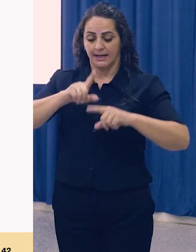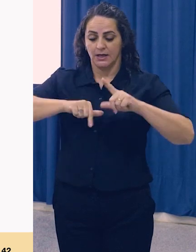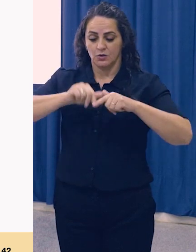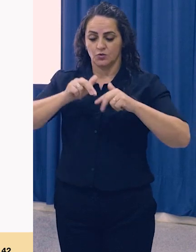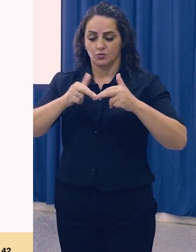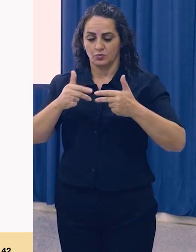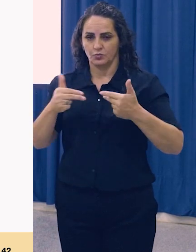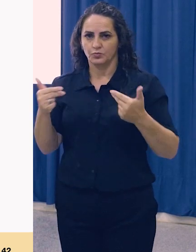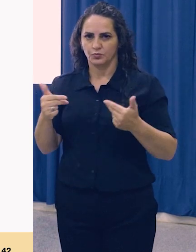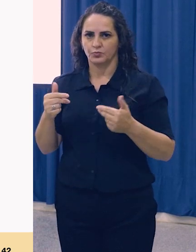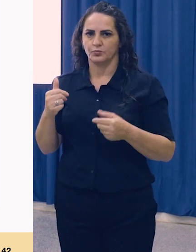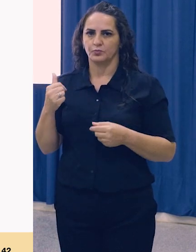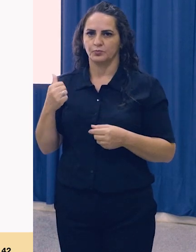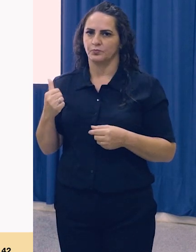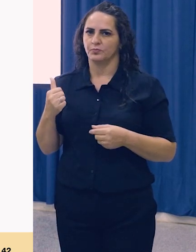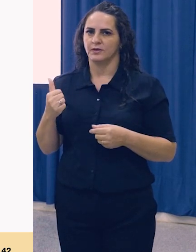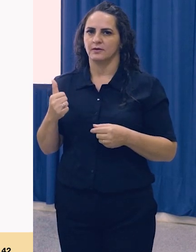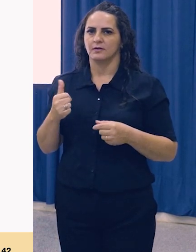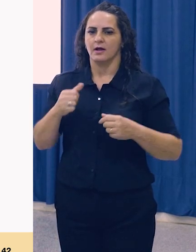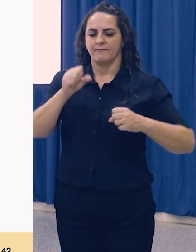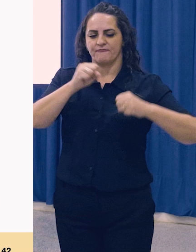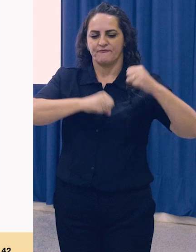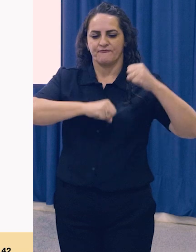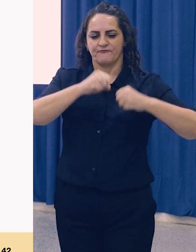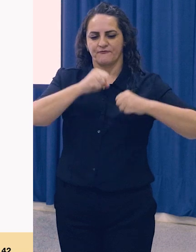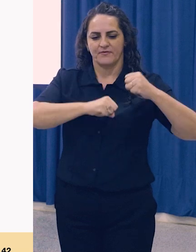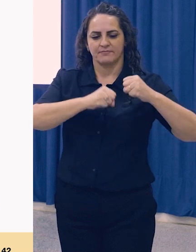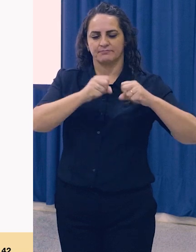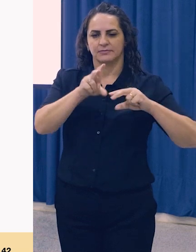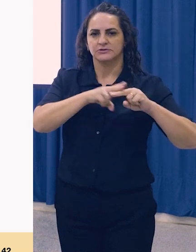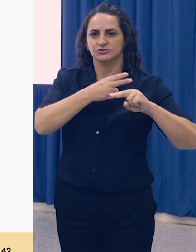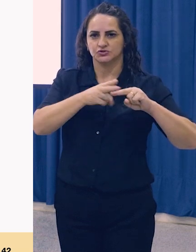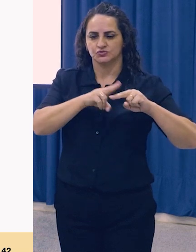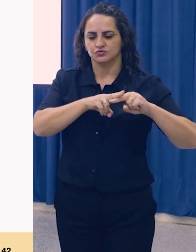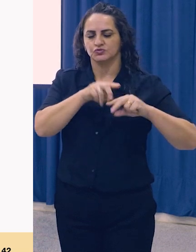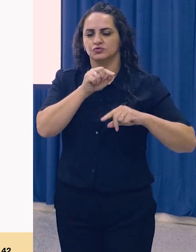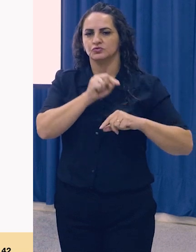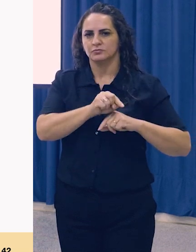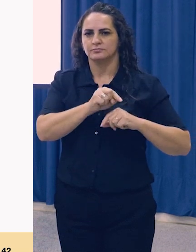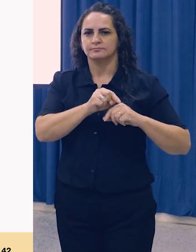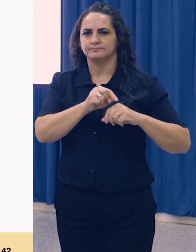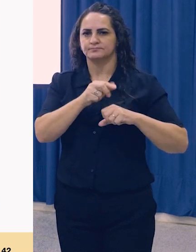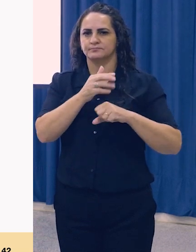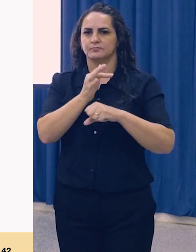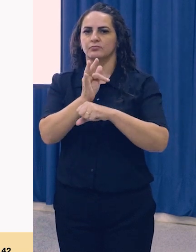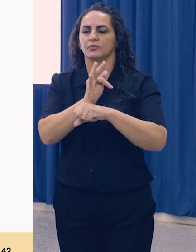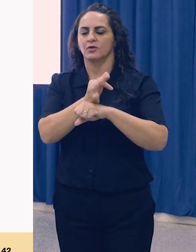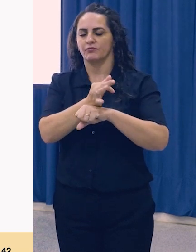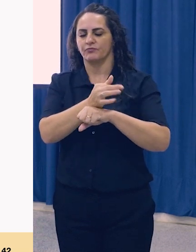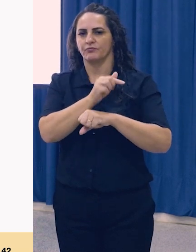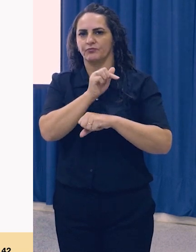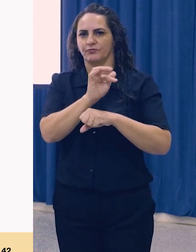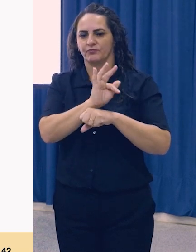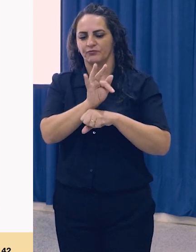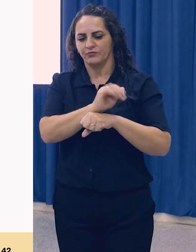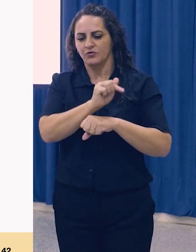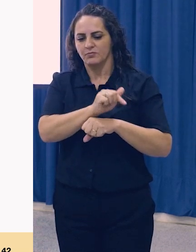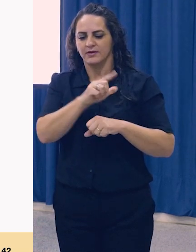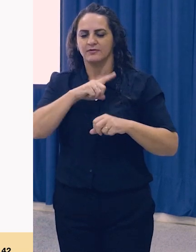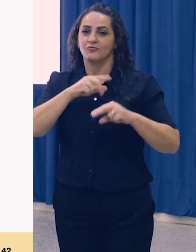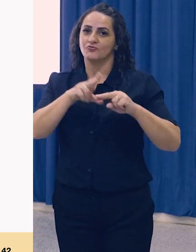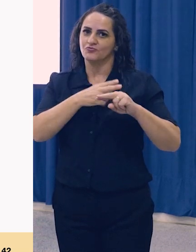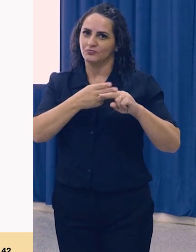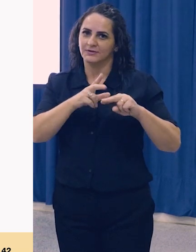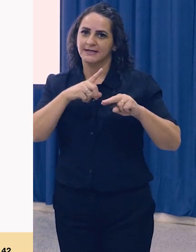derivados. A Fantástica Fábrica de Chocolate é um filme que fala sobre uma fábrica de chocolate que produz um chocolate